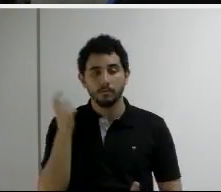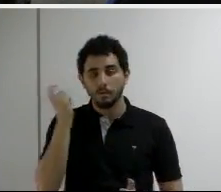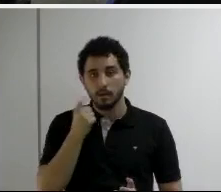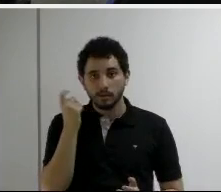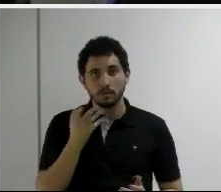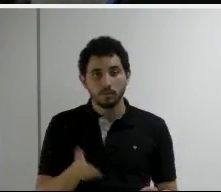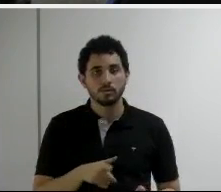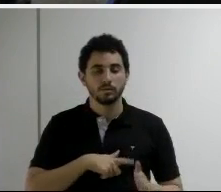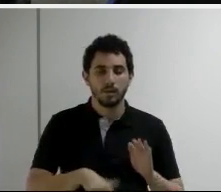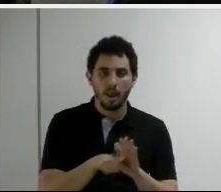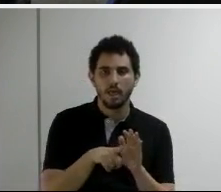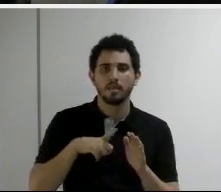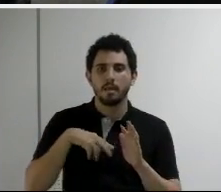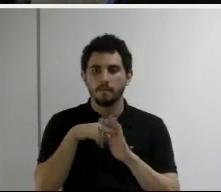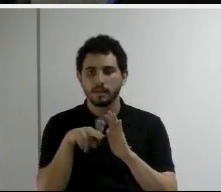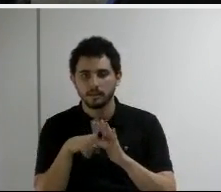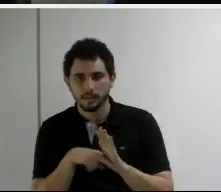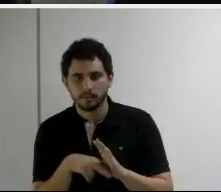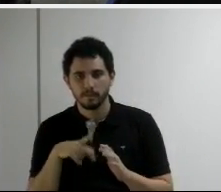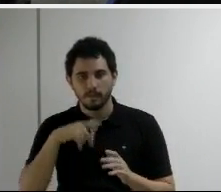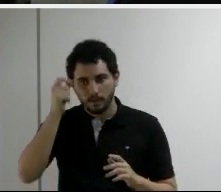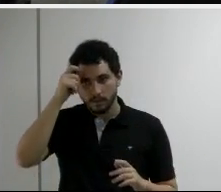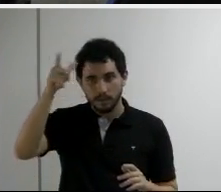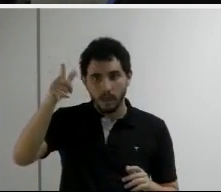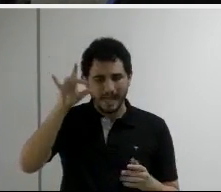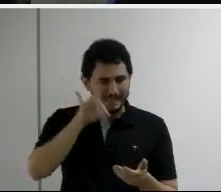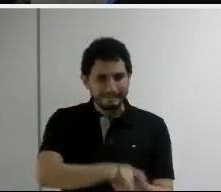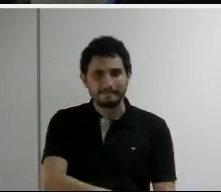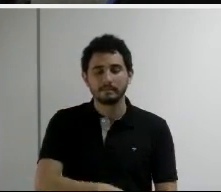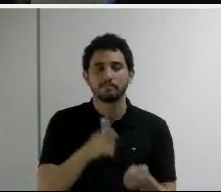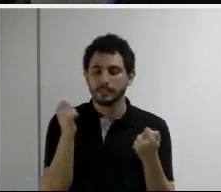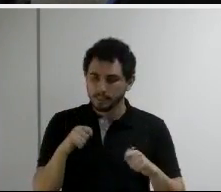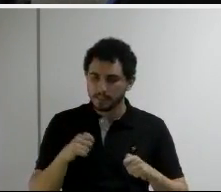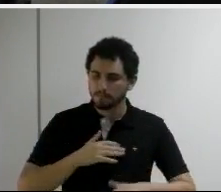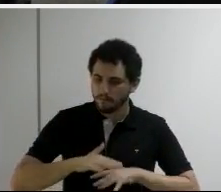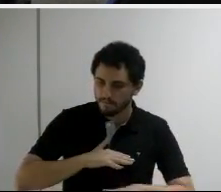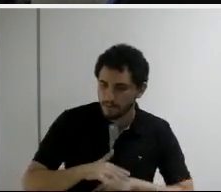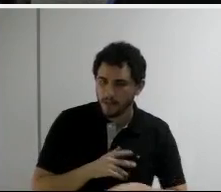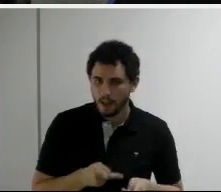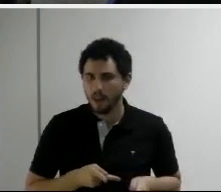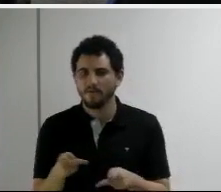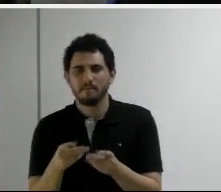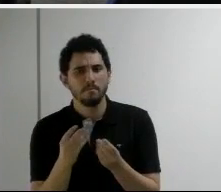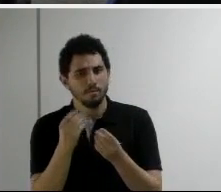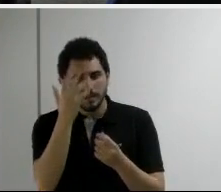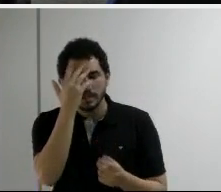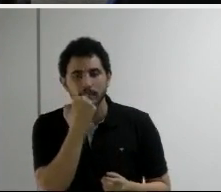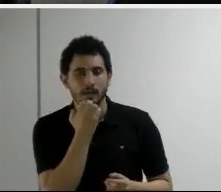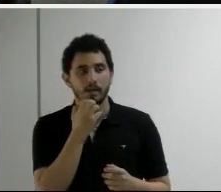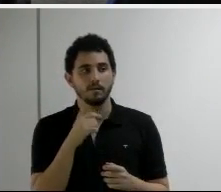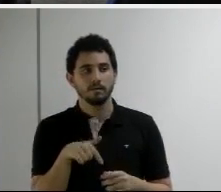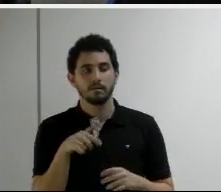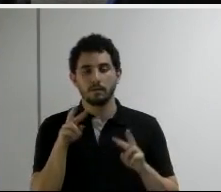temos a lei, temos os seus princípios, temos a ideia de que as empresas de fato precisam se movimentar e levar muito mais a sério esse tema,